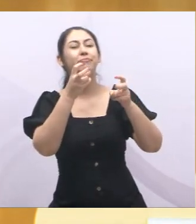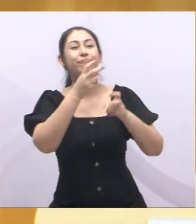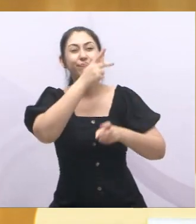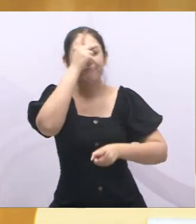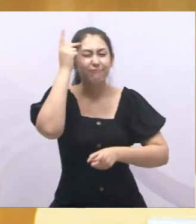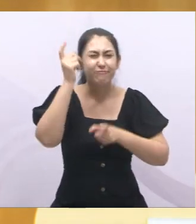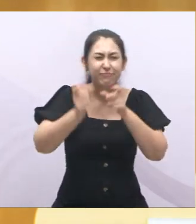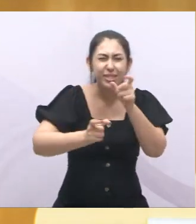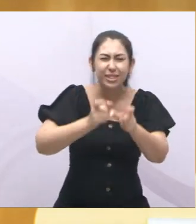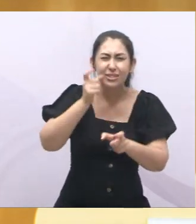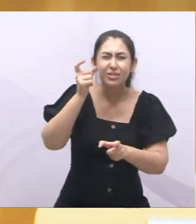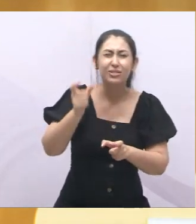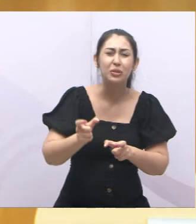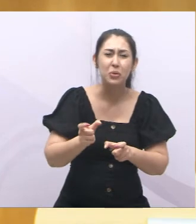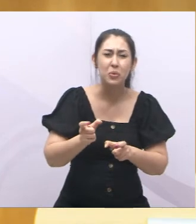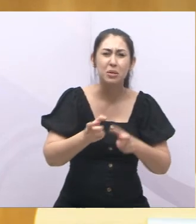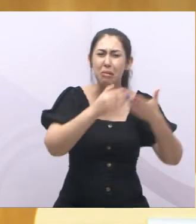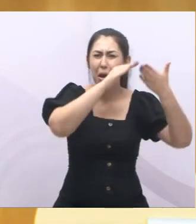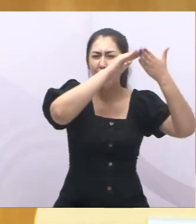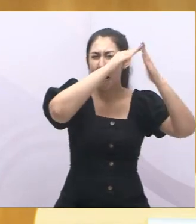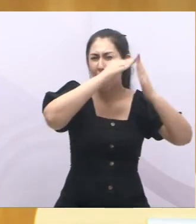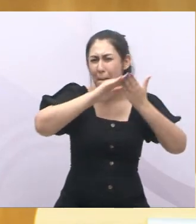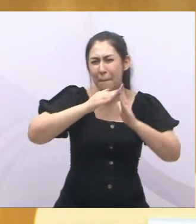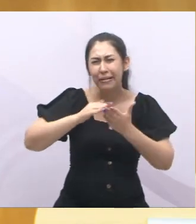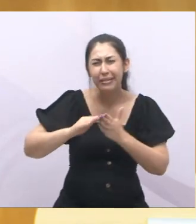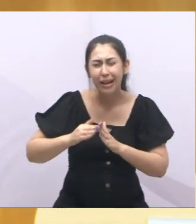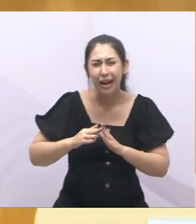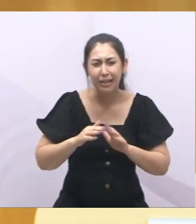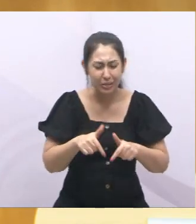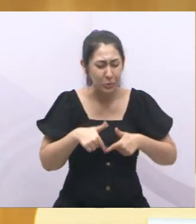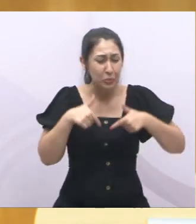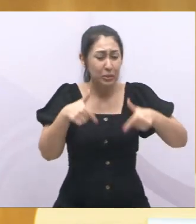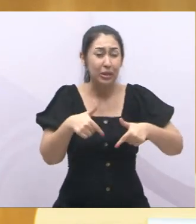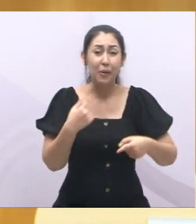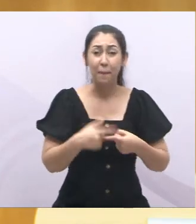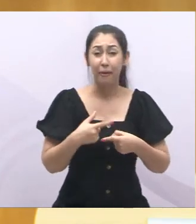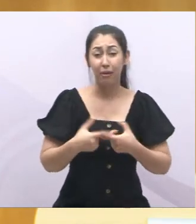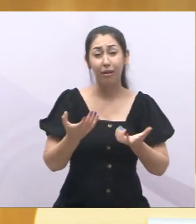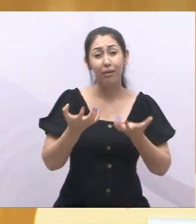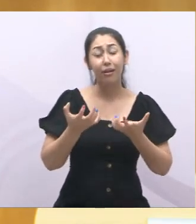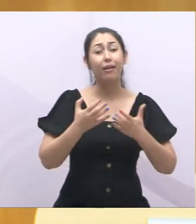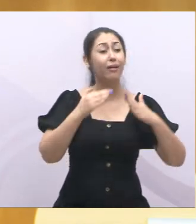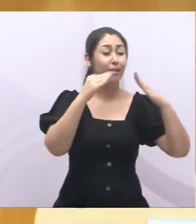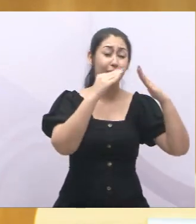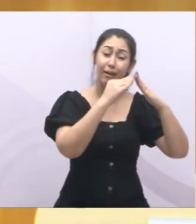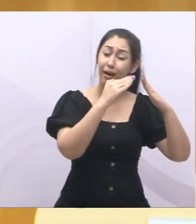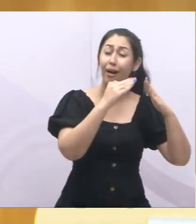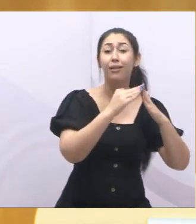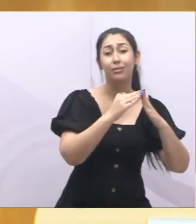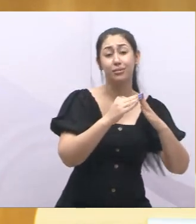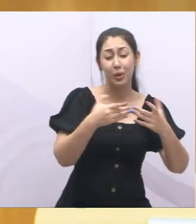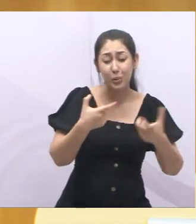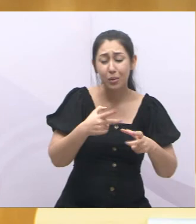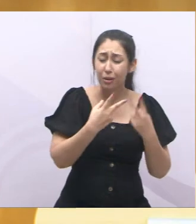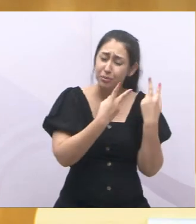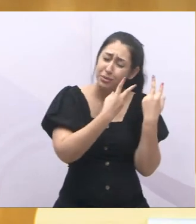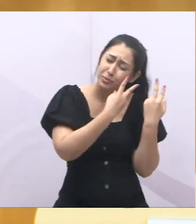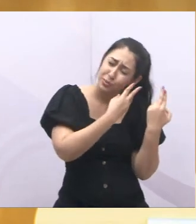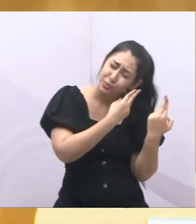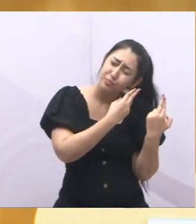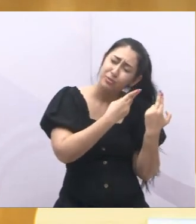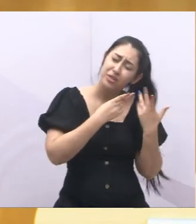de coração valente, lutando pelo direito de morar, pelo direito de dormir, pelo direito